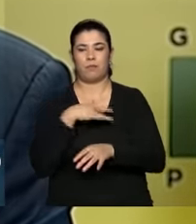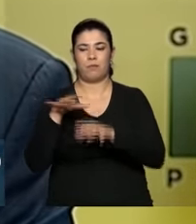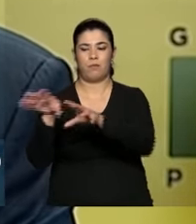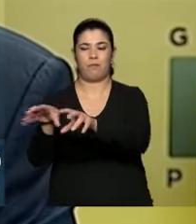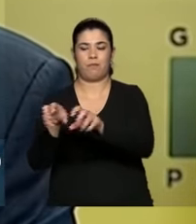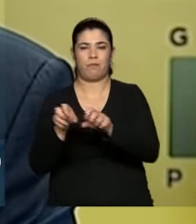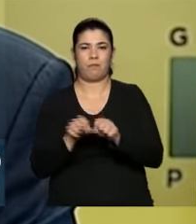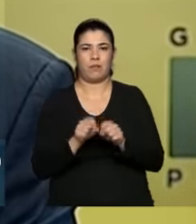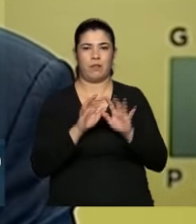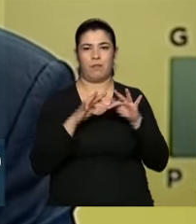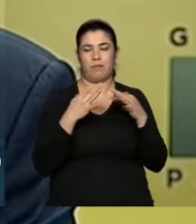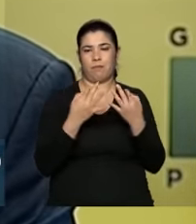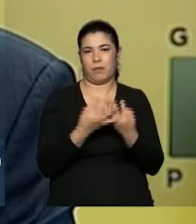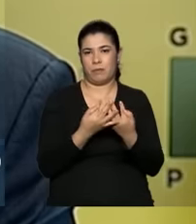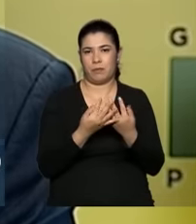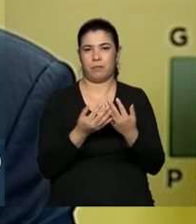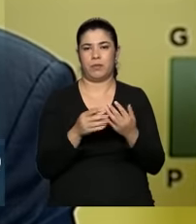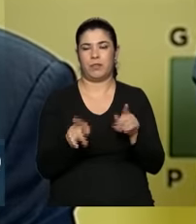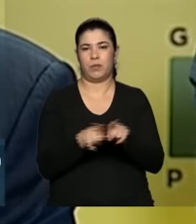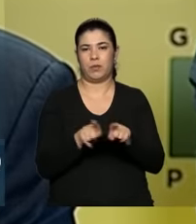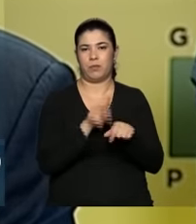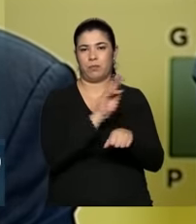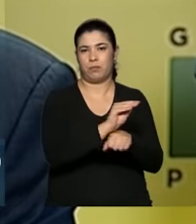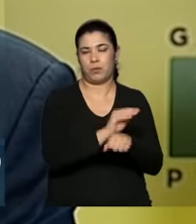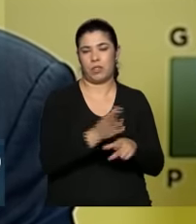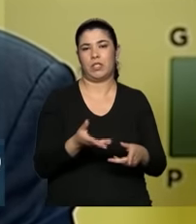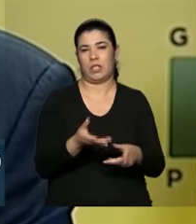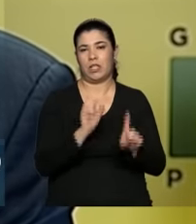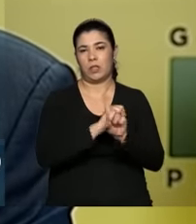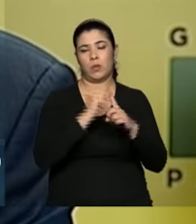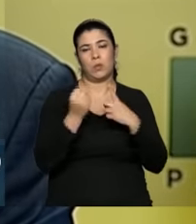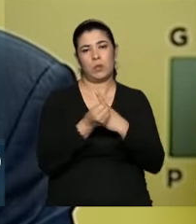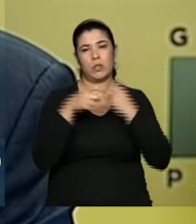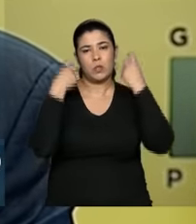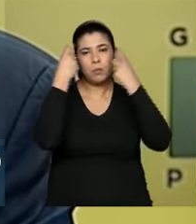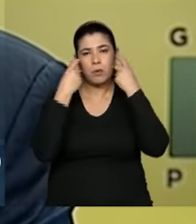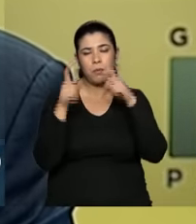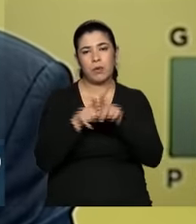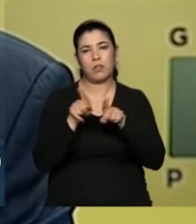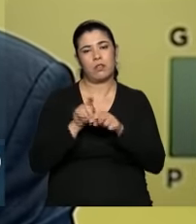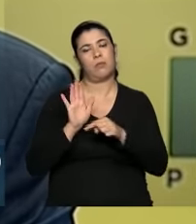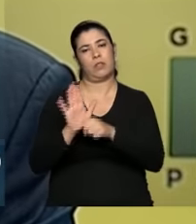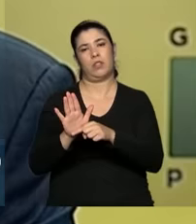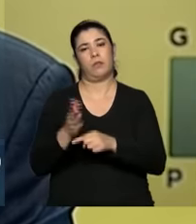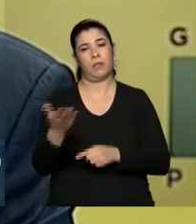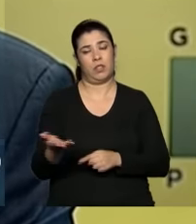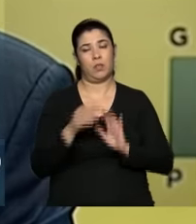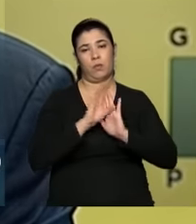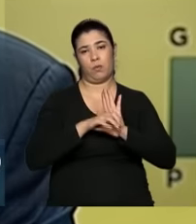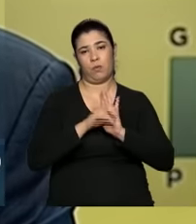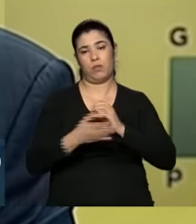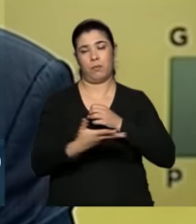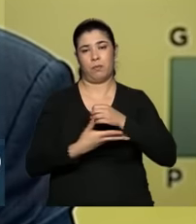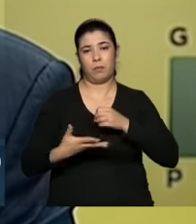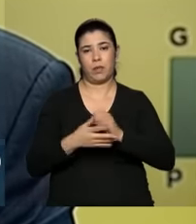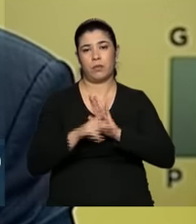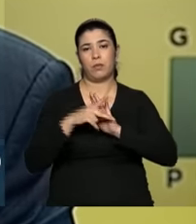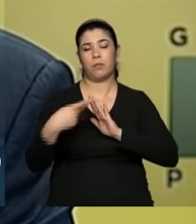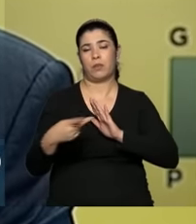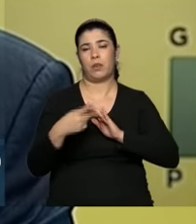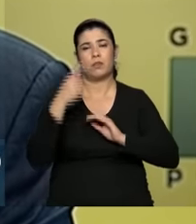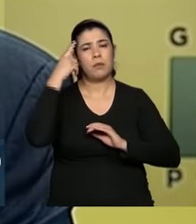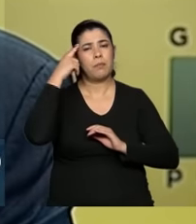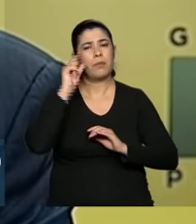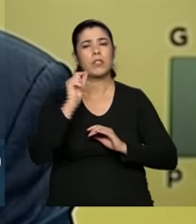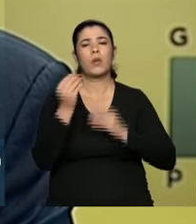guerra, se isso acontecia com a saúde, a sociedade inteira se comprometia. Esse é o conceito básico do, quando nós